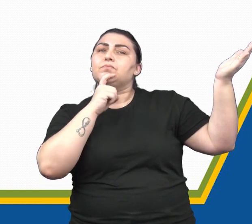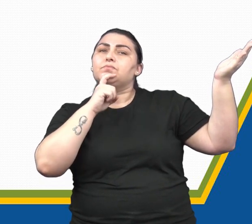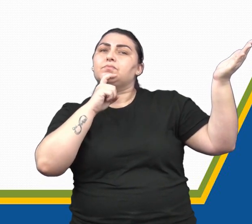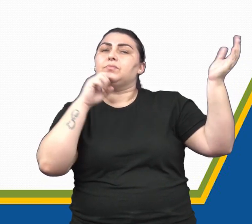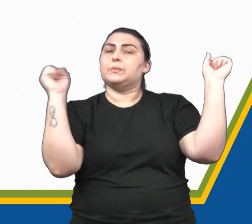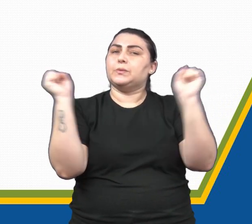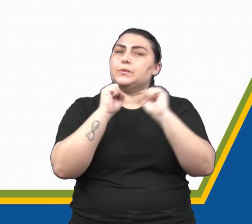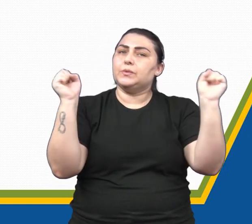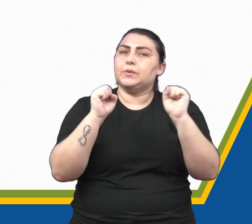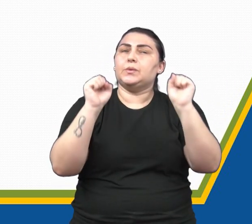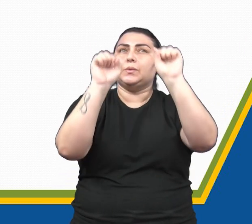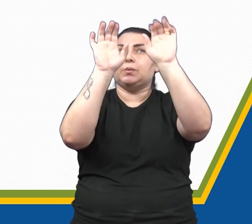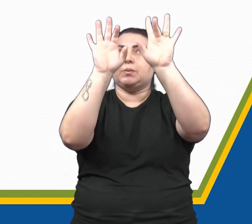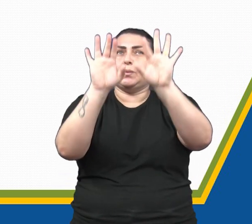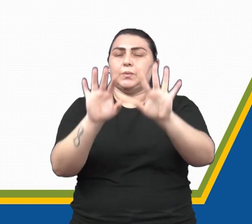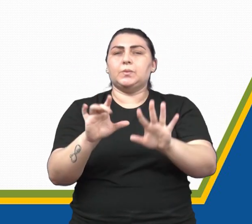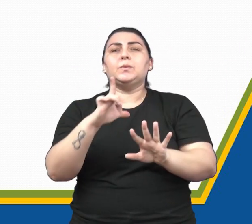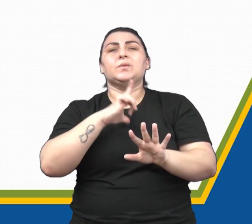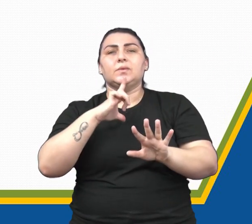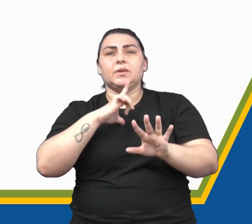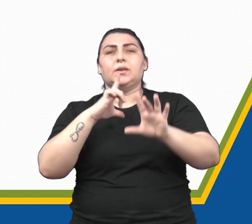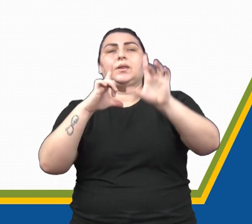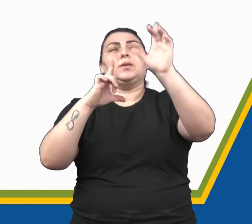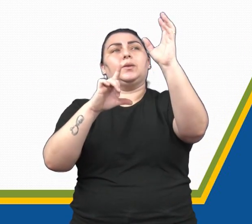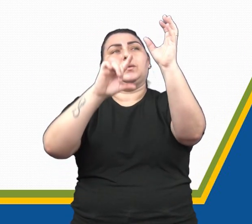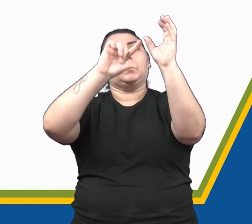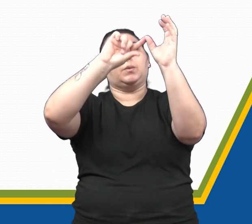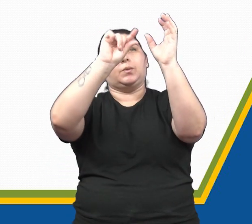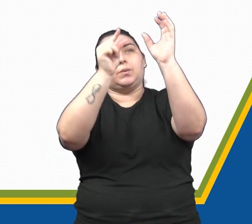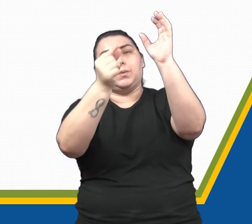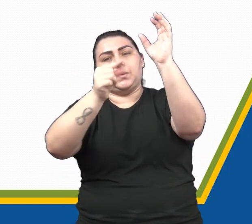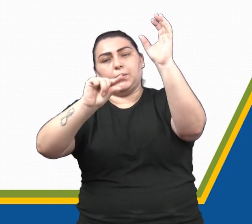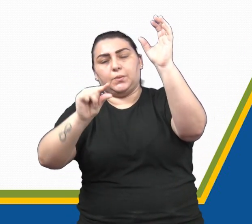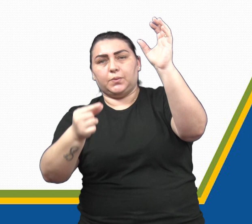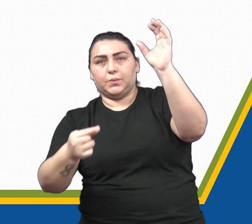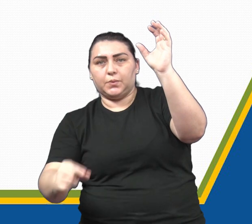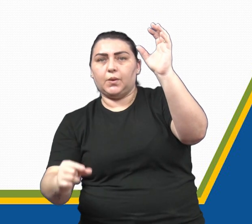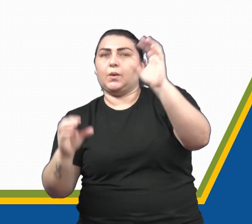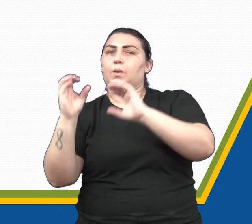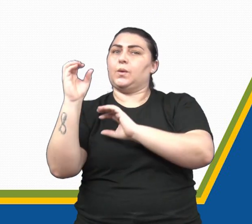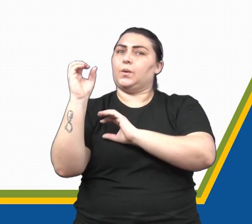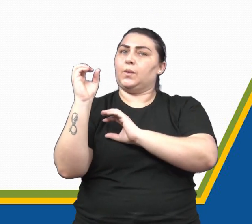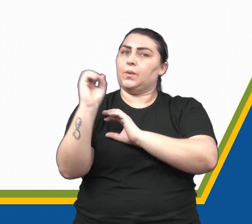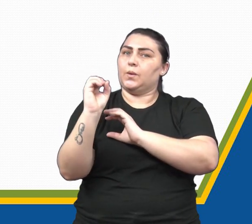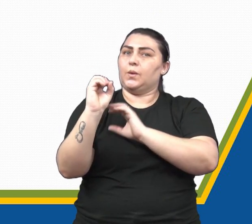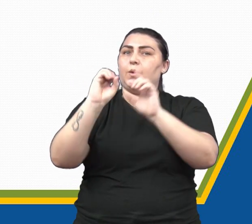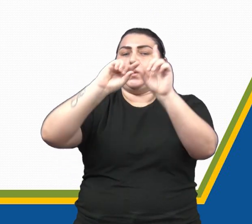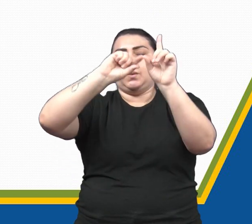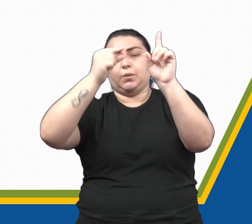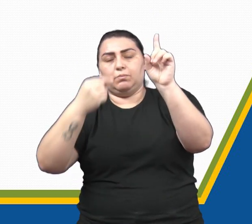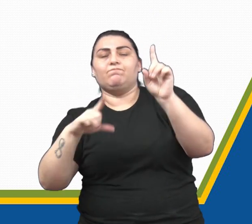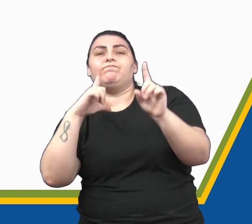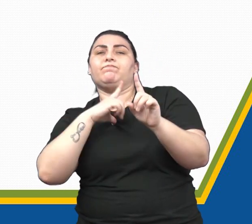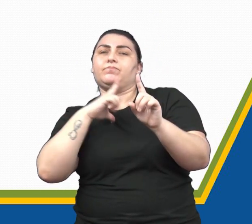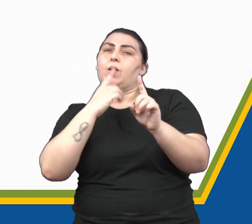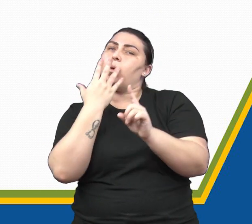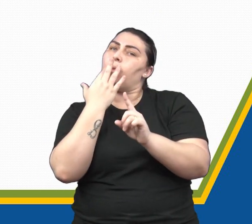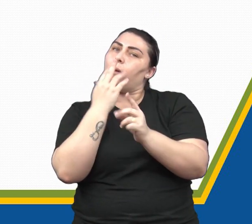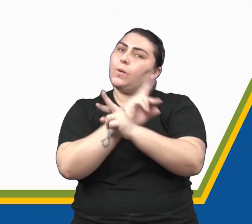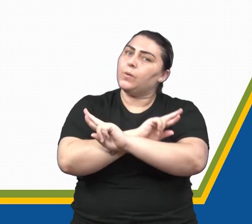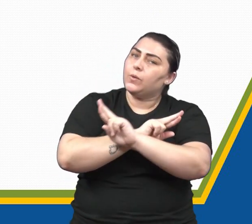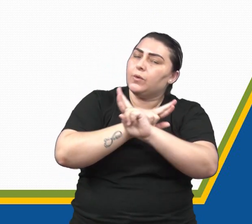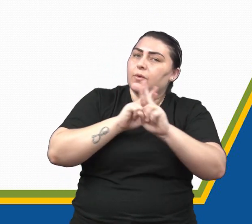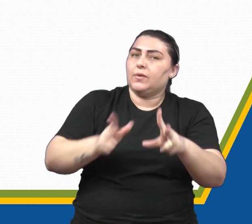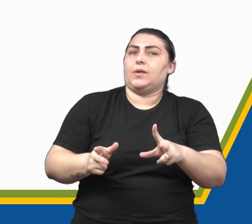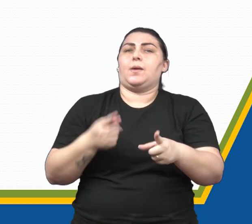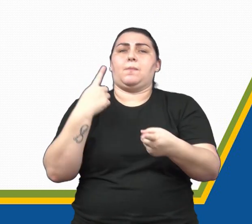tem neve. São caducifólias. Olha a parte aí do outono. Olha que maravilha. Quer dizer, existe uma coloração também por